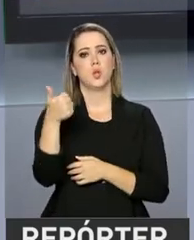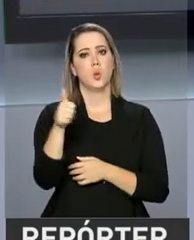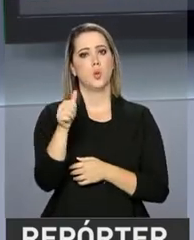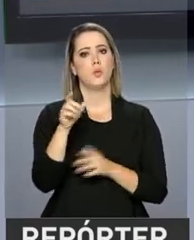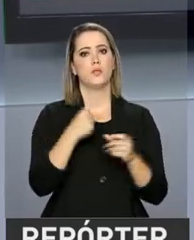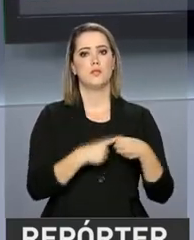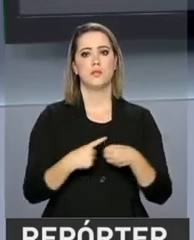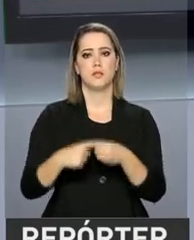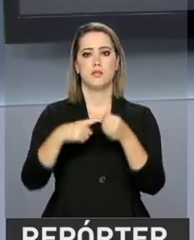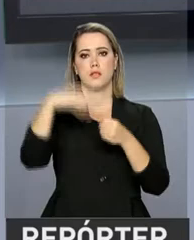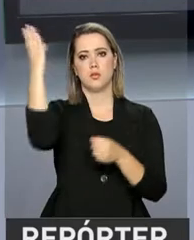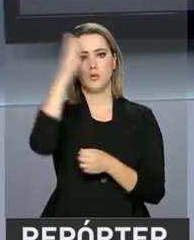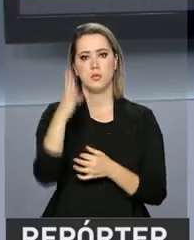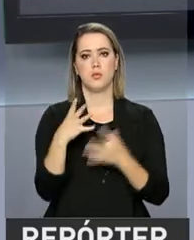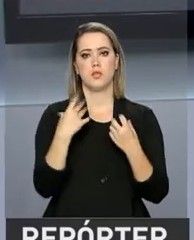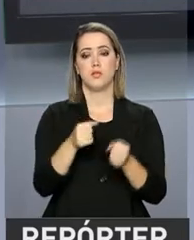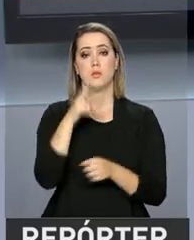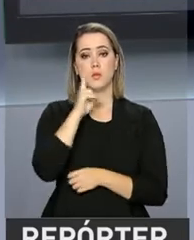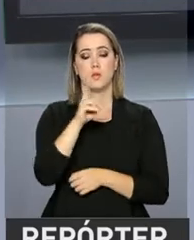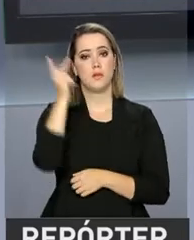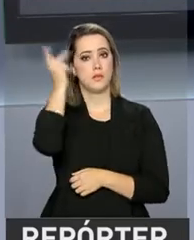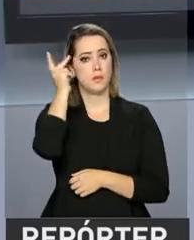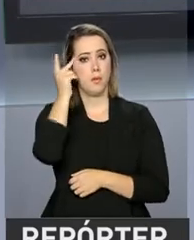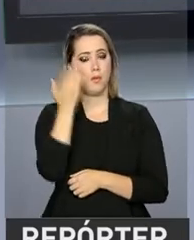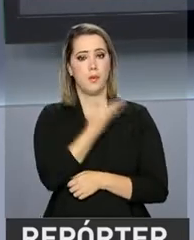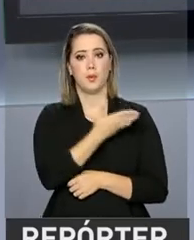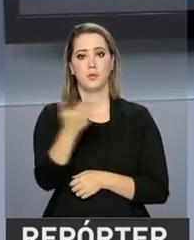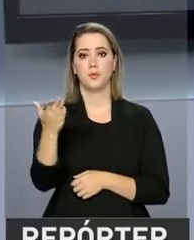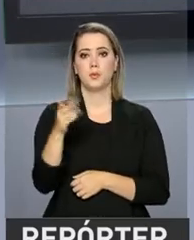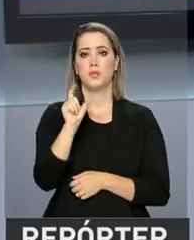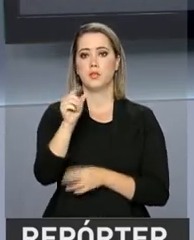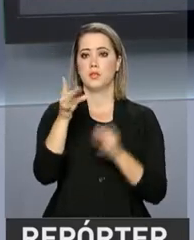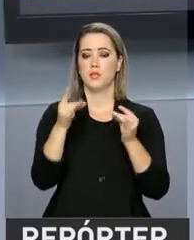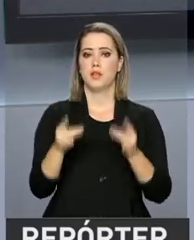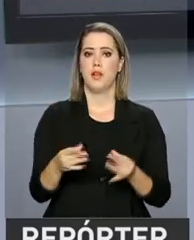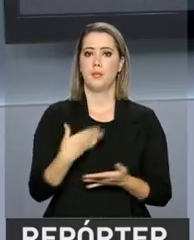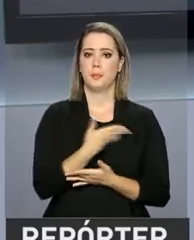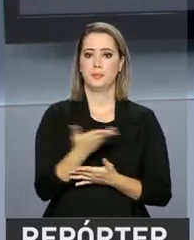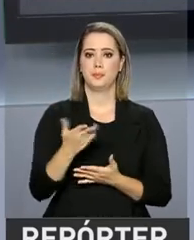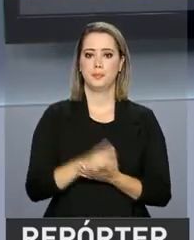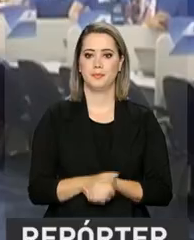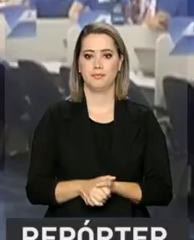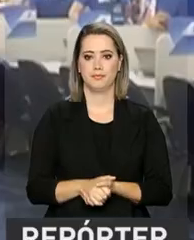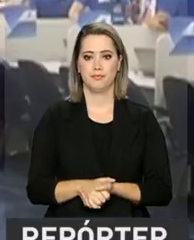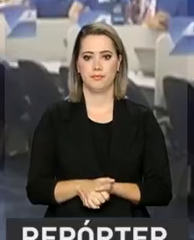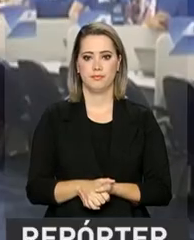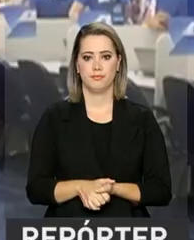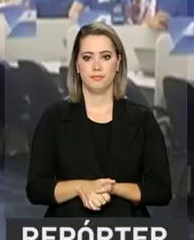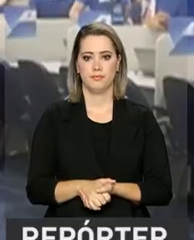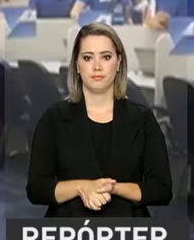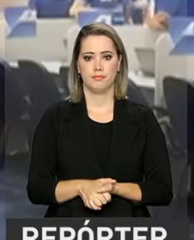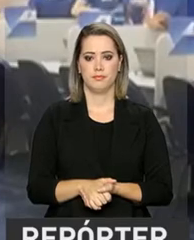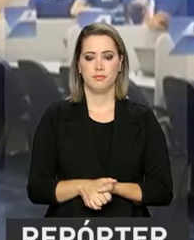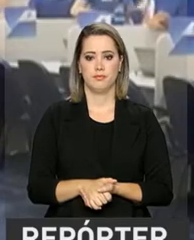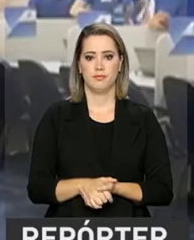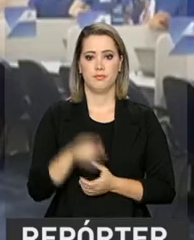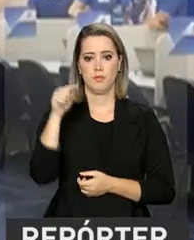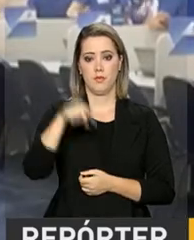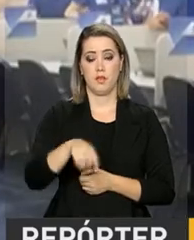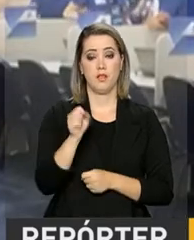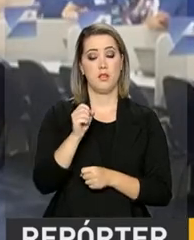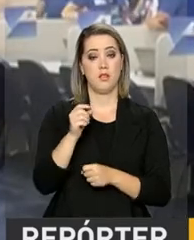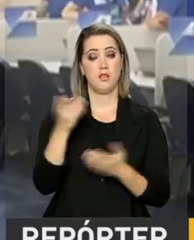brasileiras vamos a são paulo com o repórter josé luiz filho que tem os detalhes para a gente nesta edição